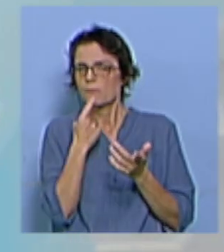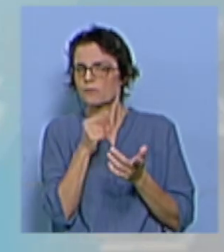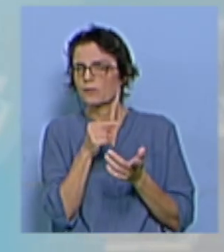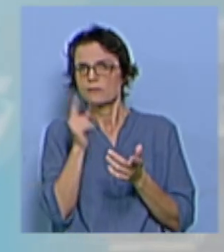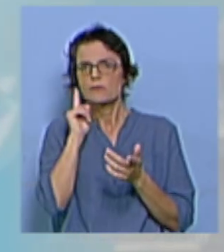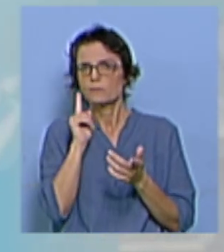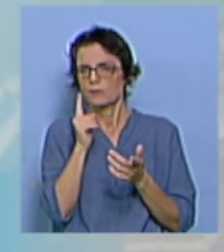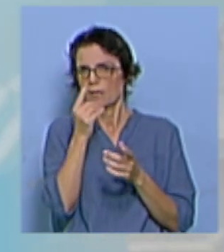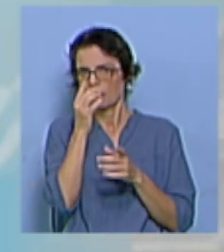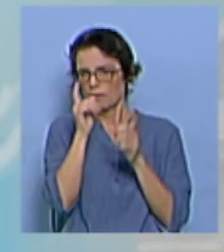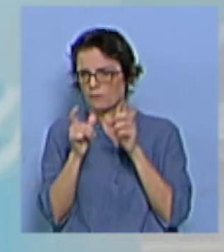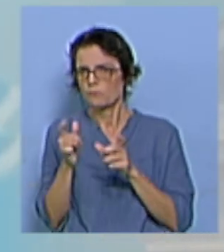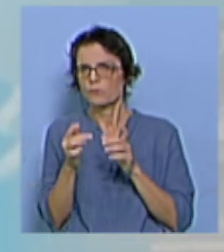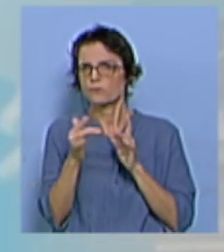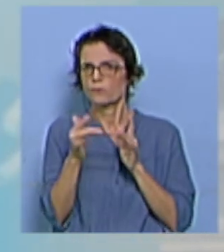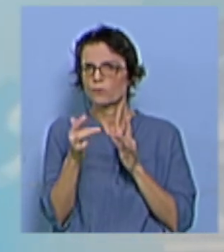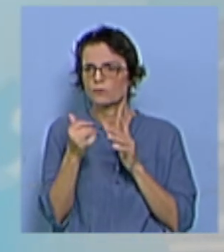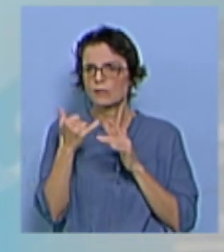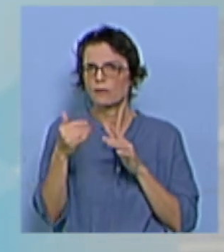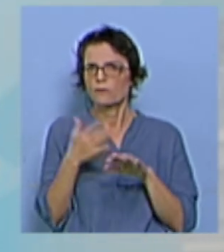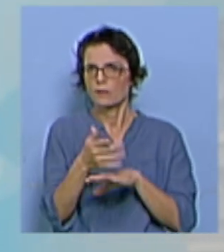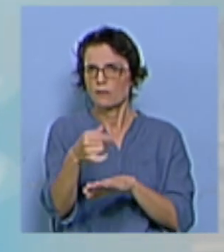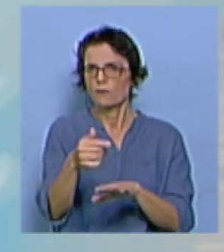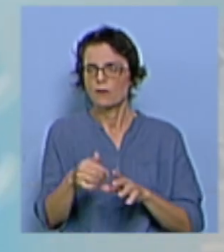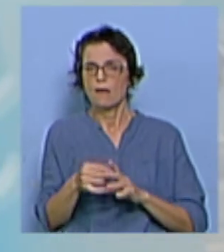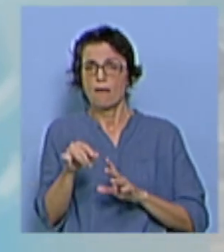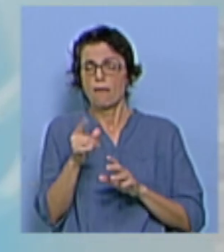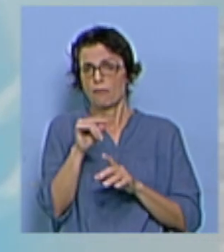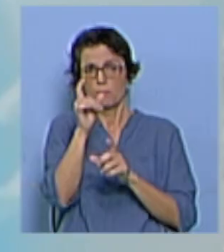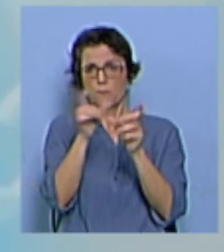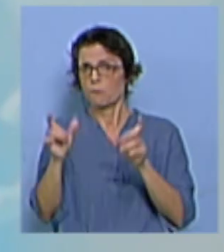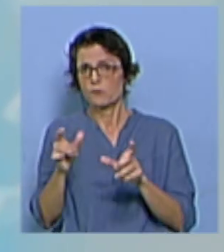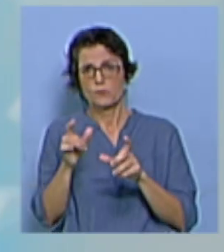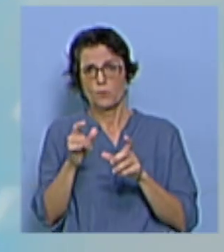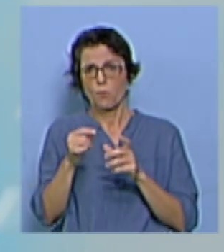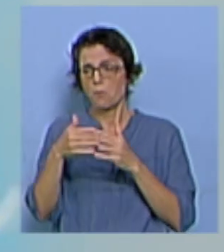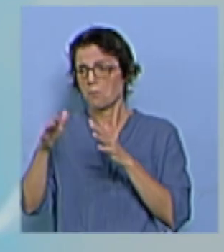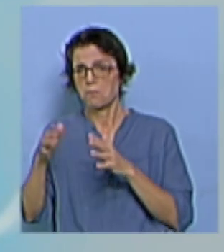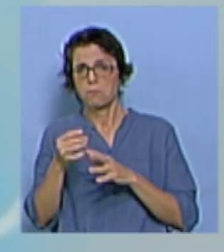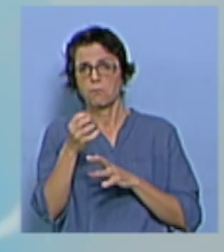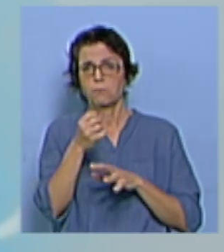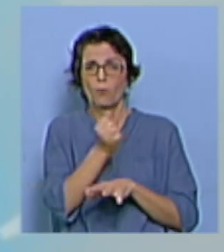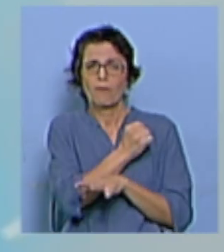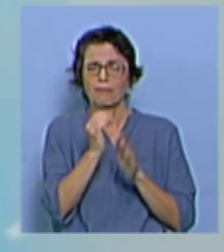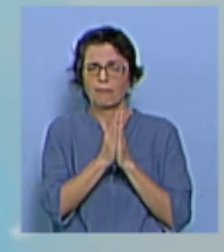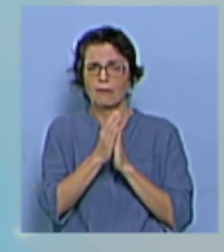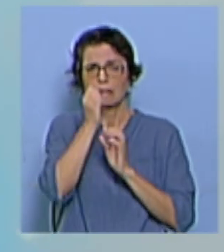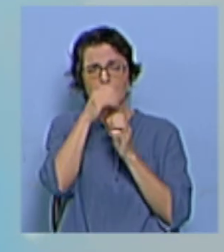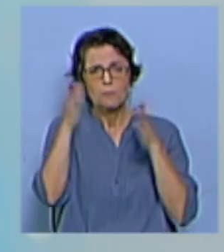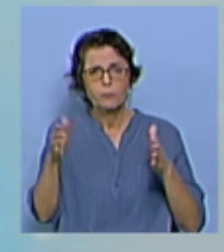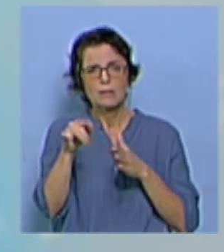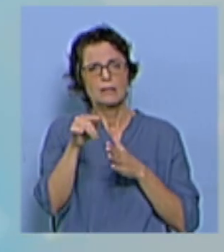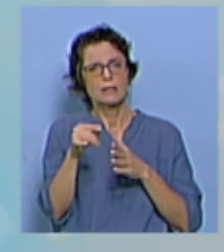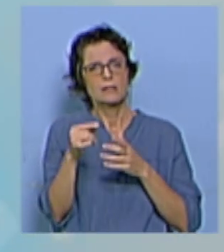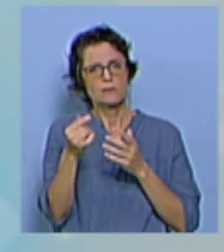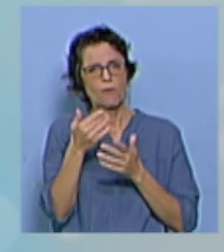E até pessoas de fora da paróquia do Campo Grande, que subscrevem a nossa newsletter ou que por alguma maneira nos contactam, muitas vezes